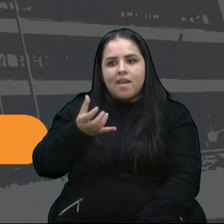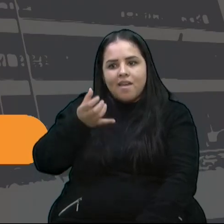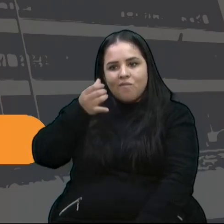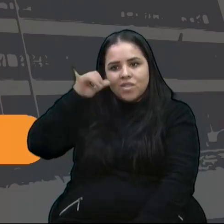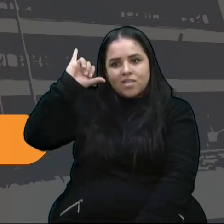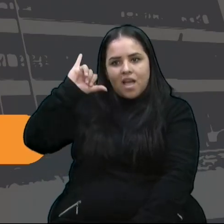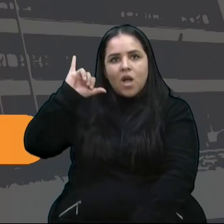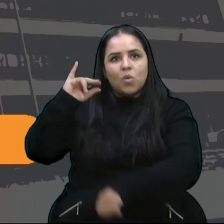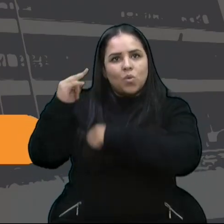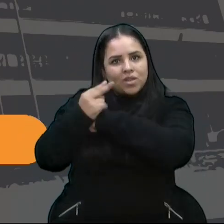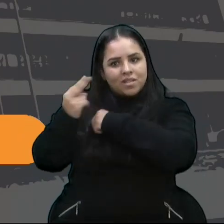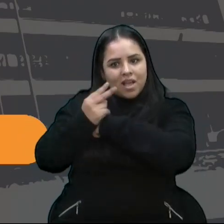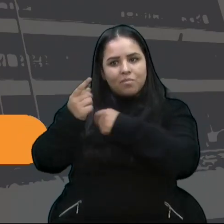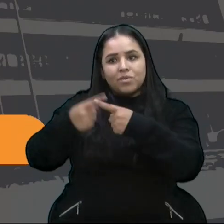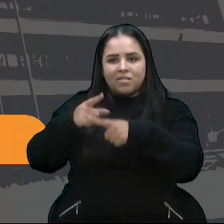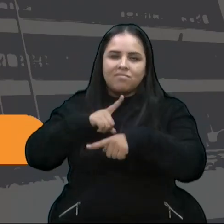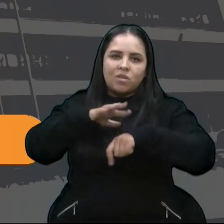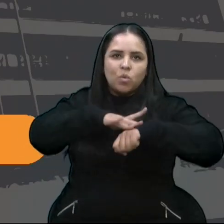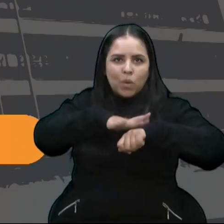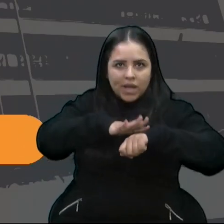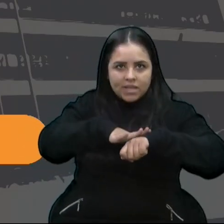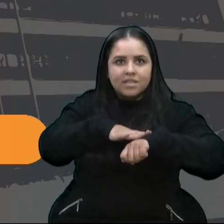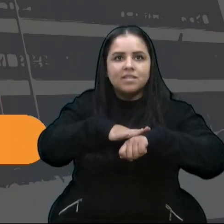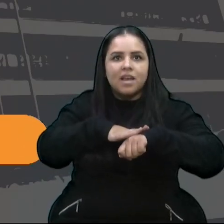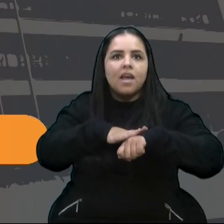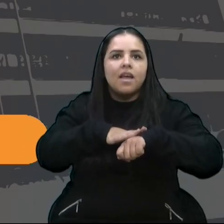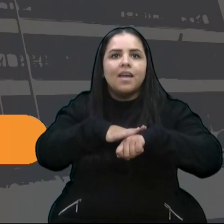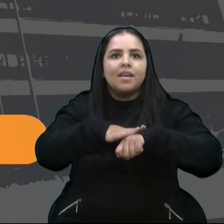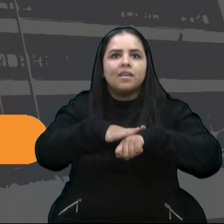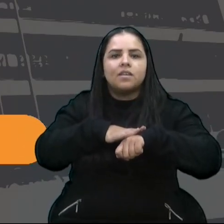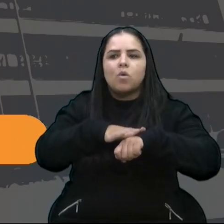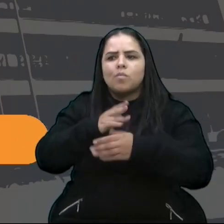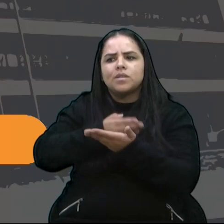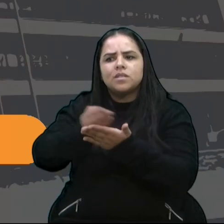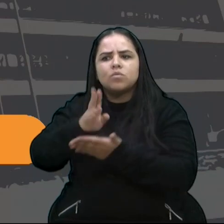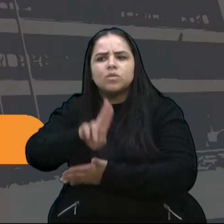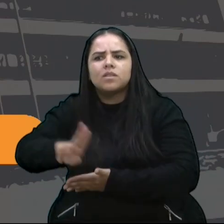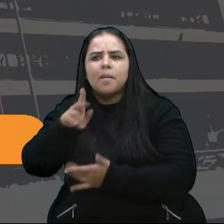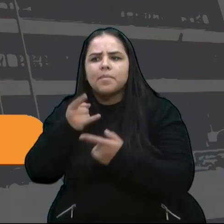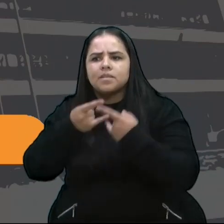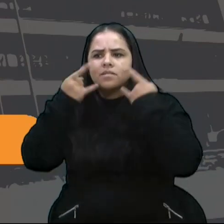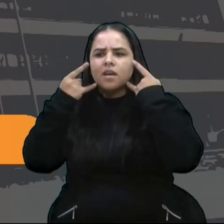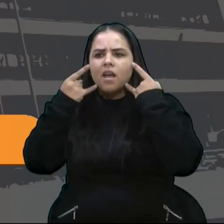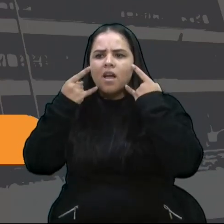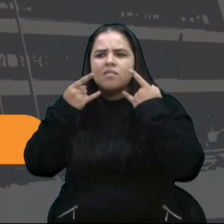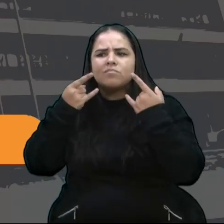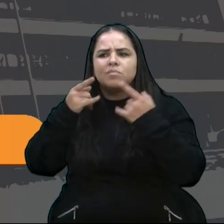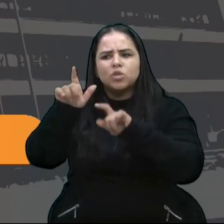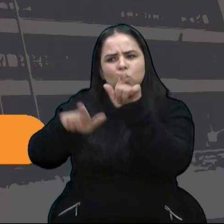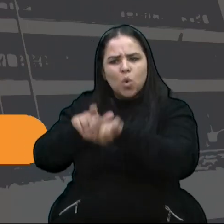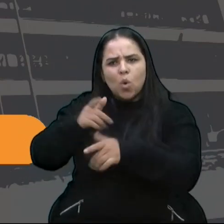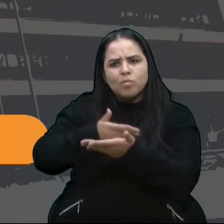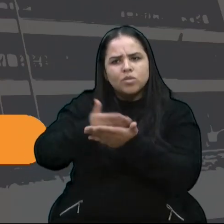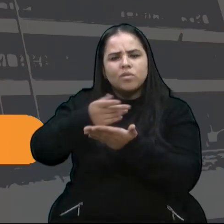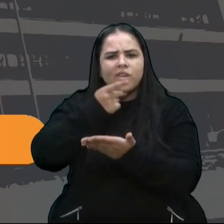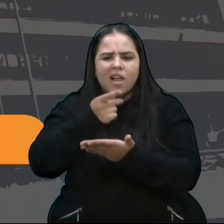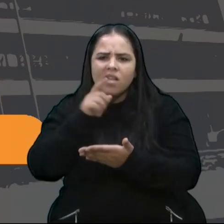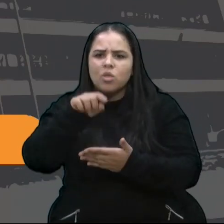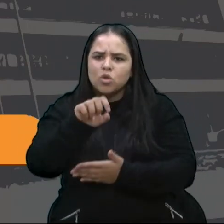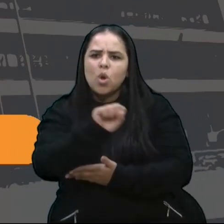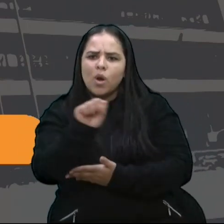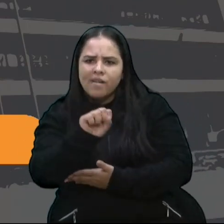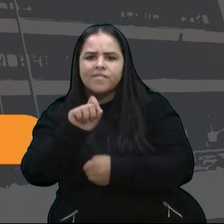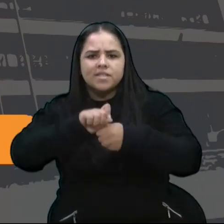e aí eu já comecei a usar automaticamente a máscara, e aí várias outras pessoas começaram a falar: poxa, a sua sogra faz máscara, eu